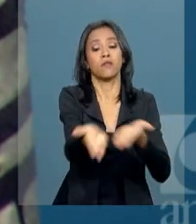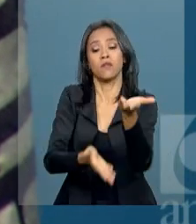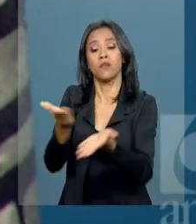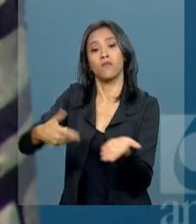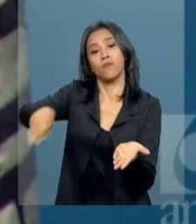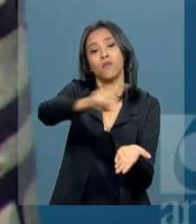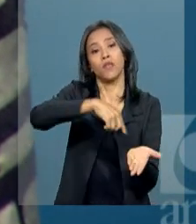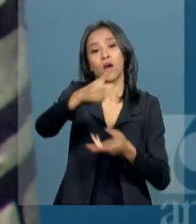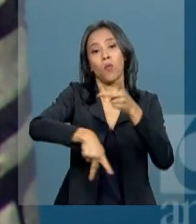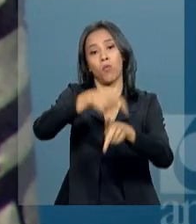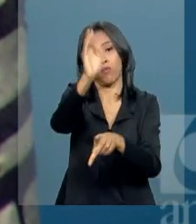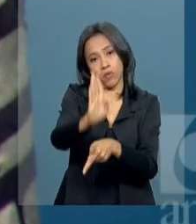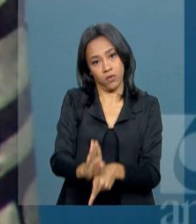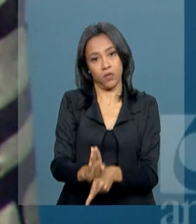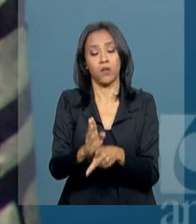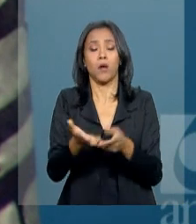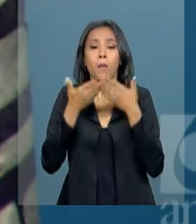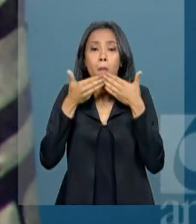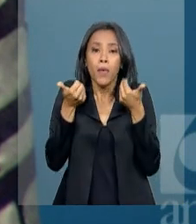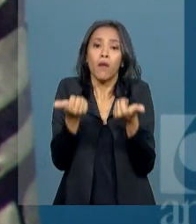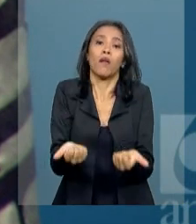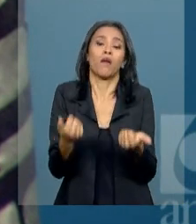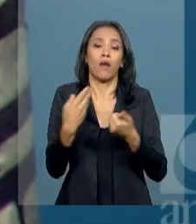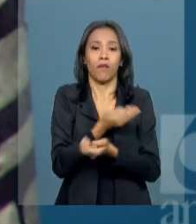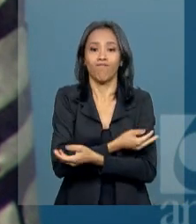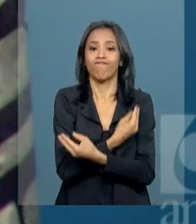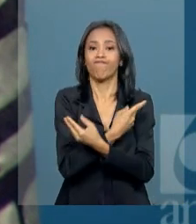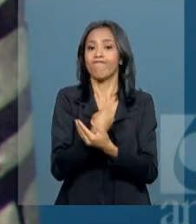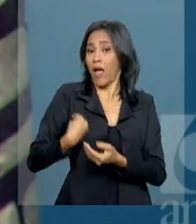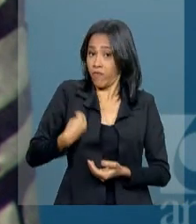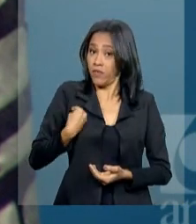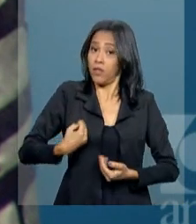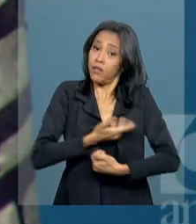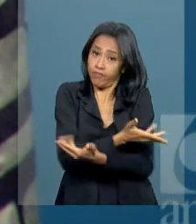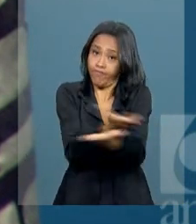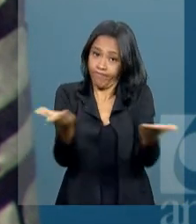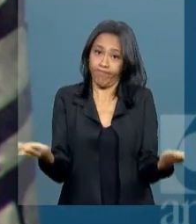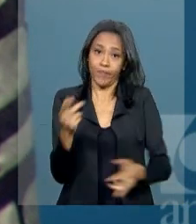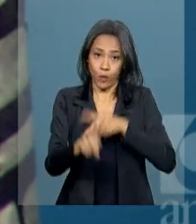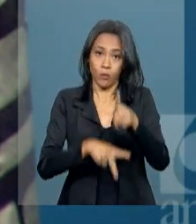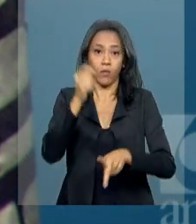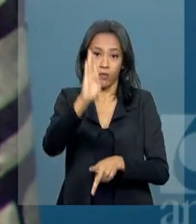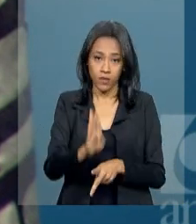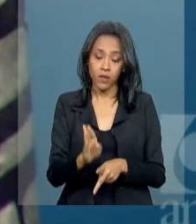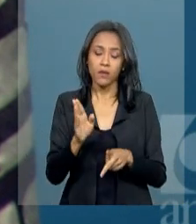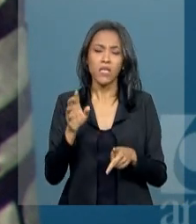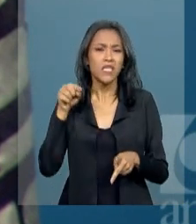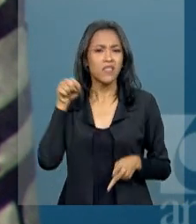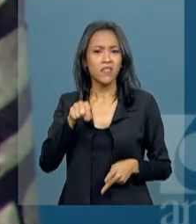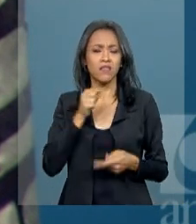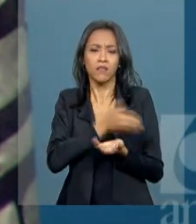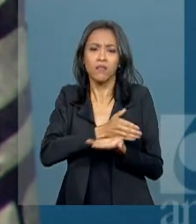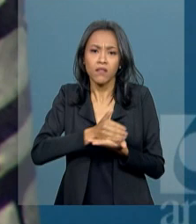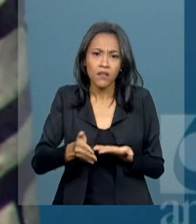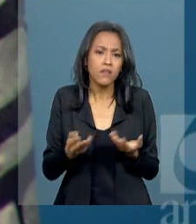brasileiros, melhorar a qualidade de vida dos brasileiros. E isso começa